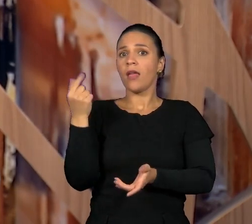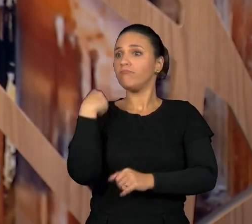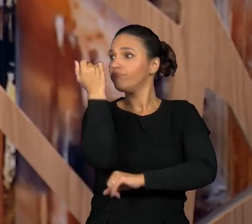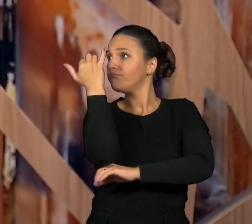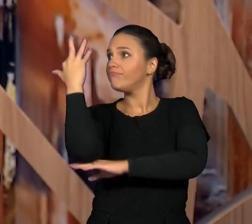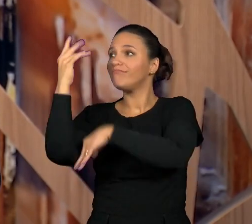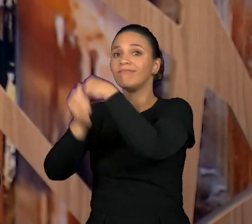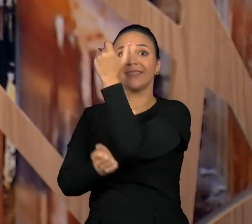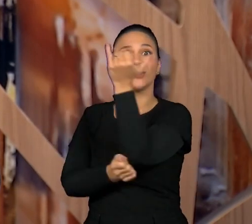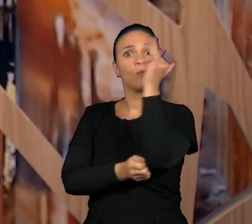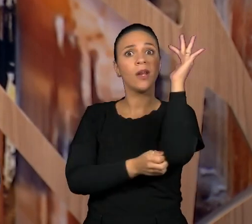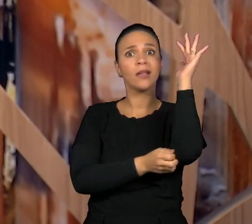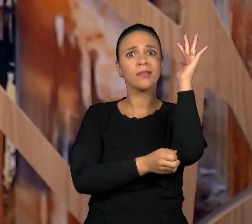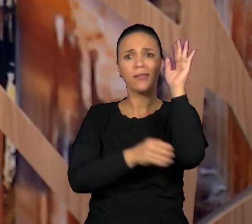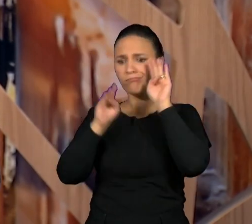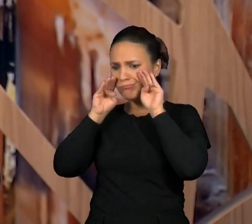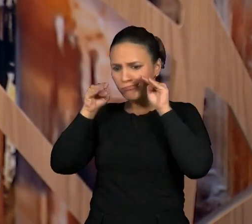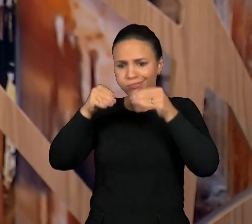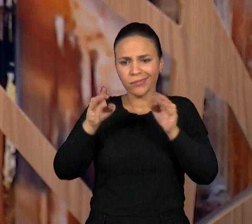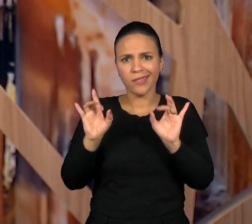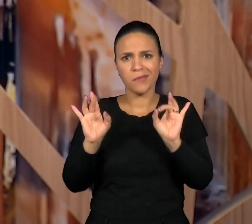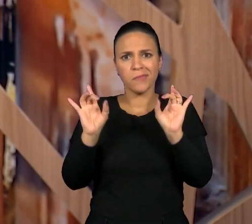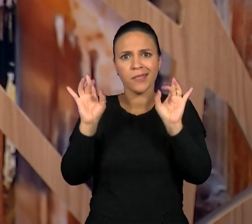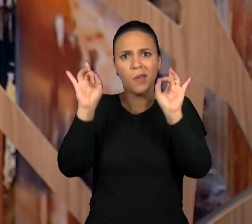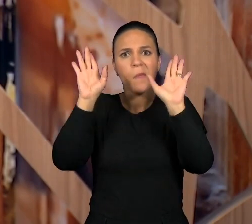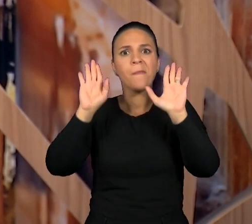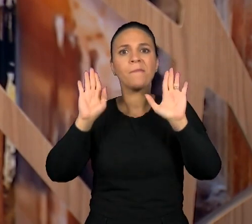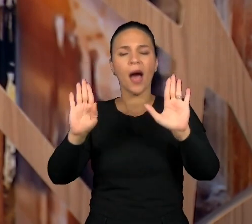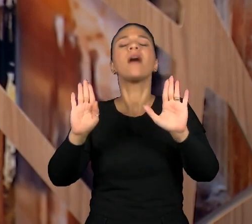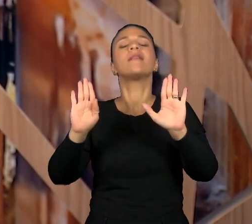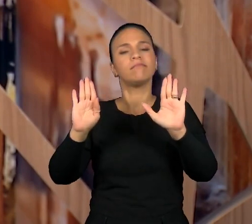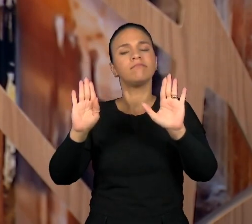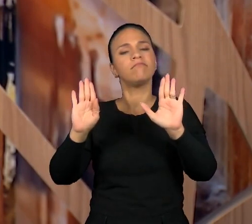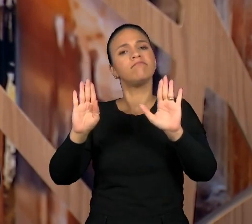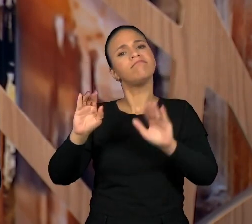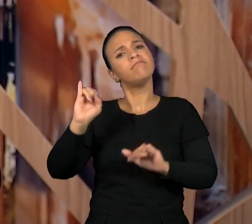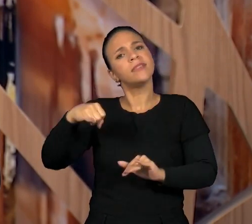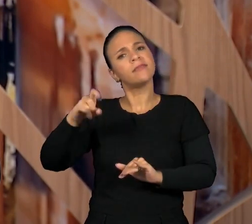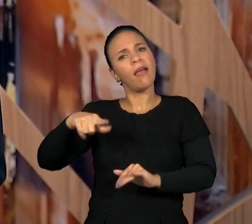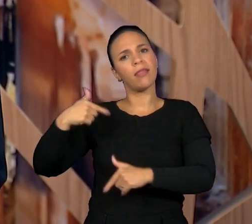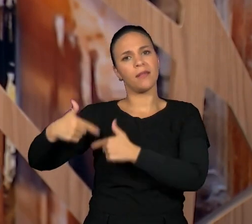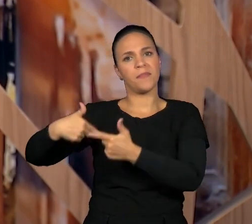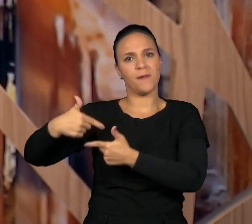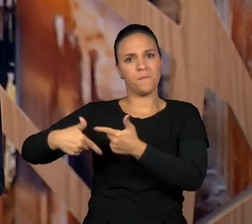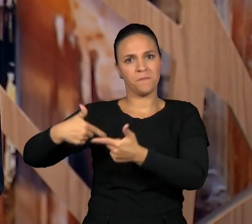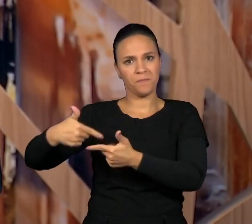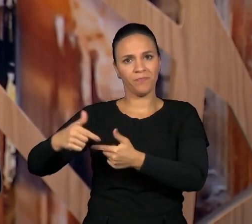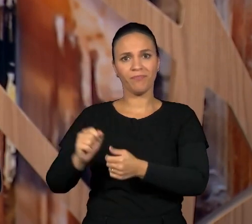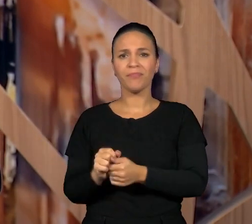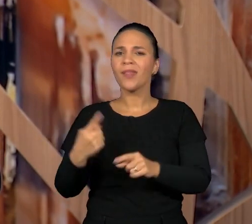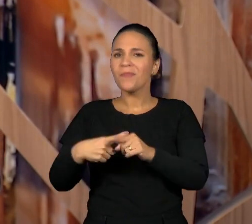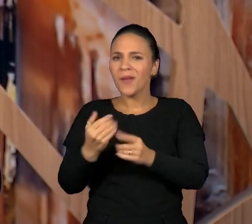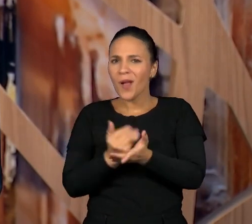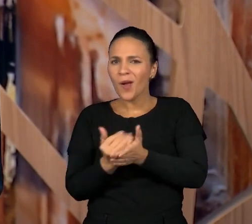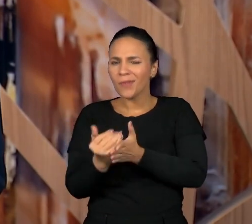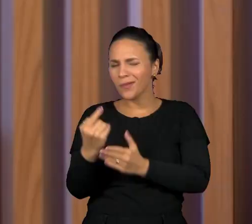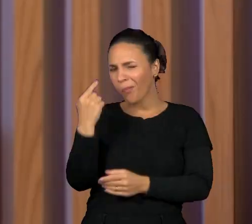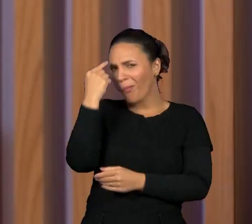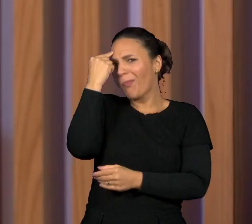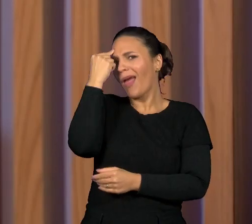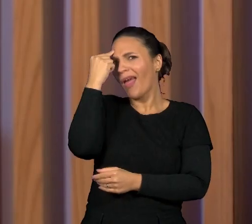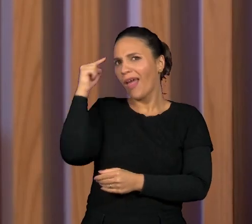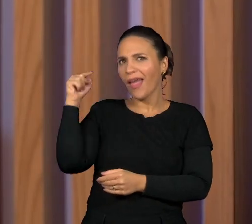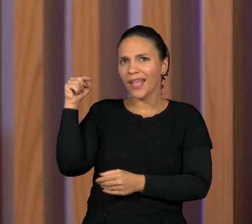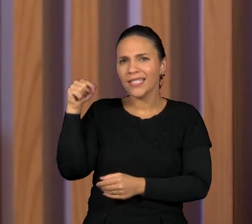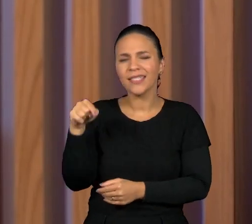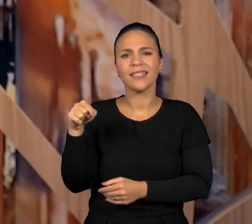especial, mas, apesar disso, trabalho. Não é? Quando a gente começa a pensar nela,